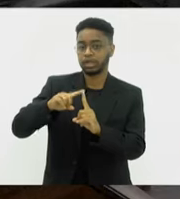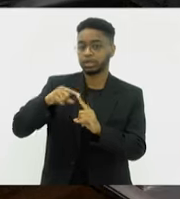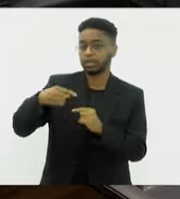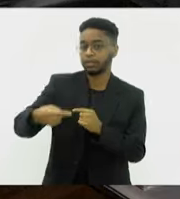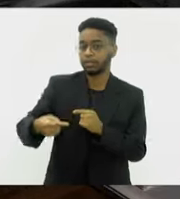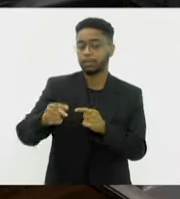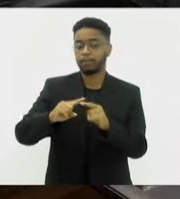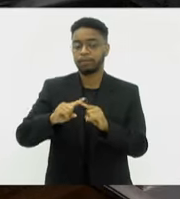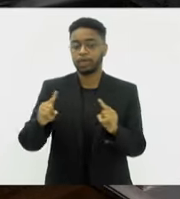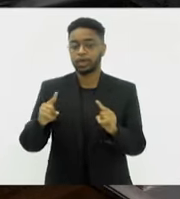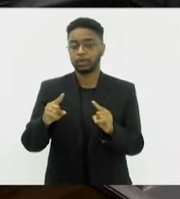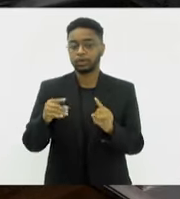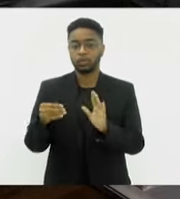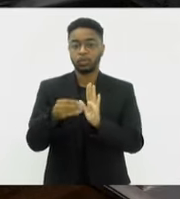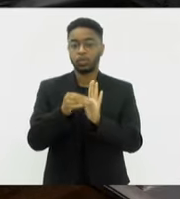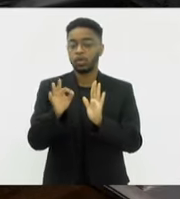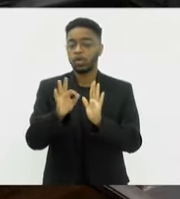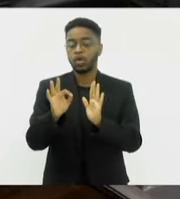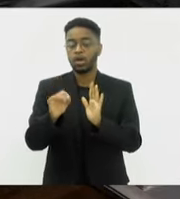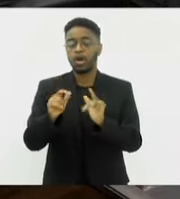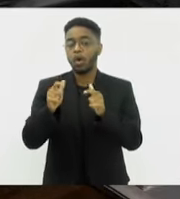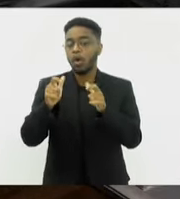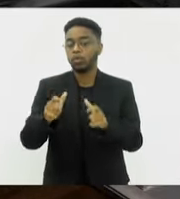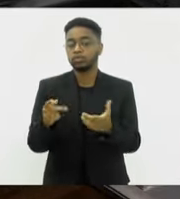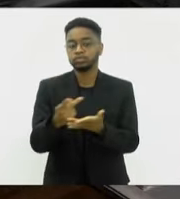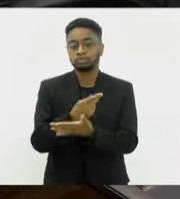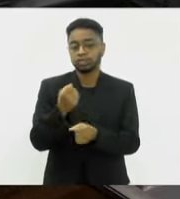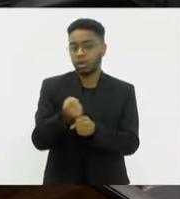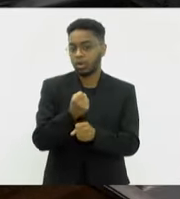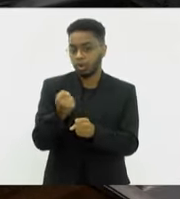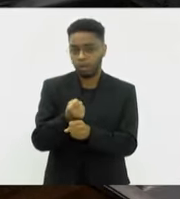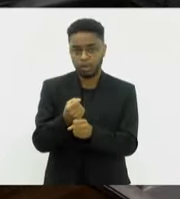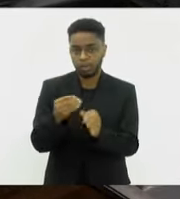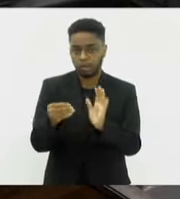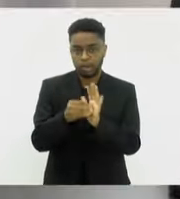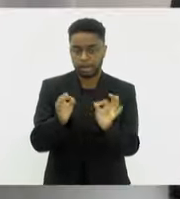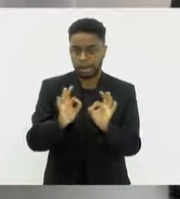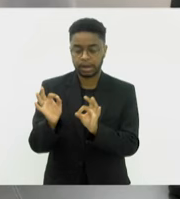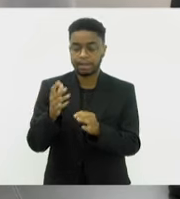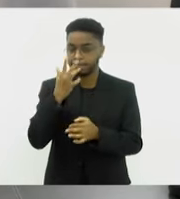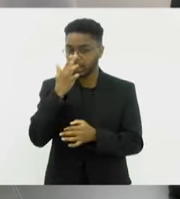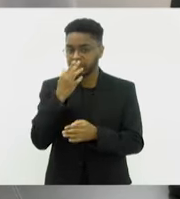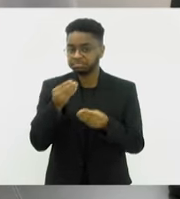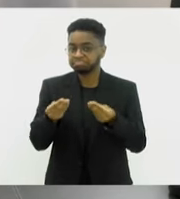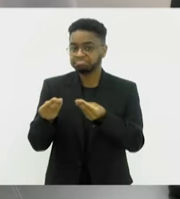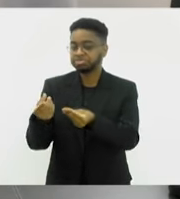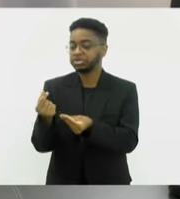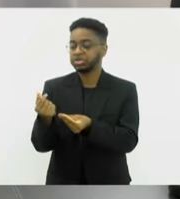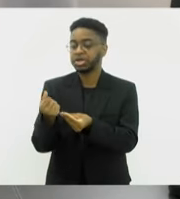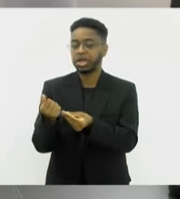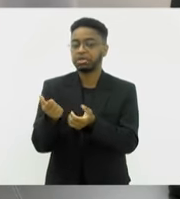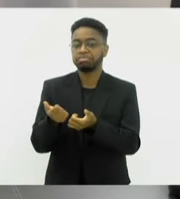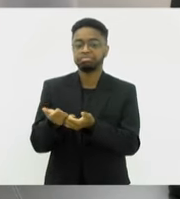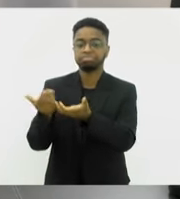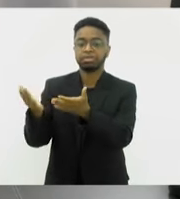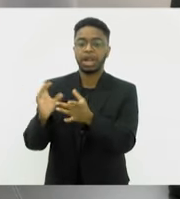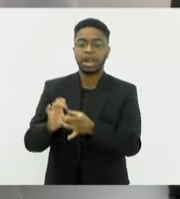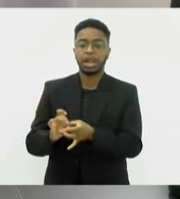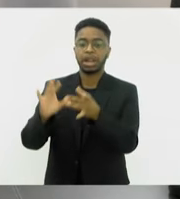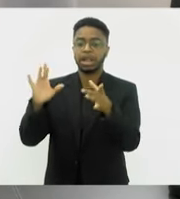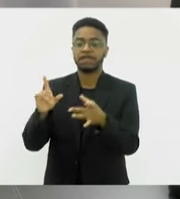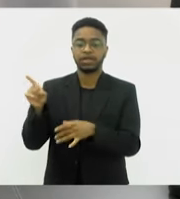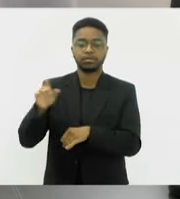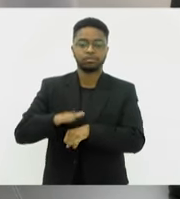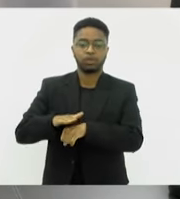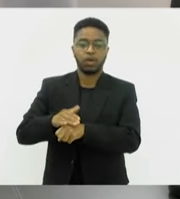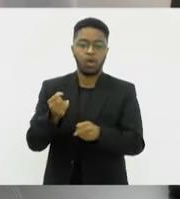estabelecer onde vai ser aplicada a obra. Enfim, é um cheque em branco para fazer obra eleitoreira na véspera de eleição. Aí